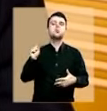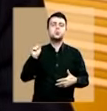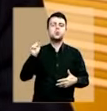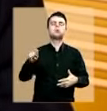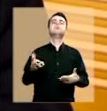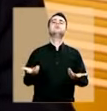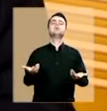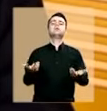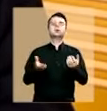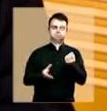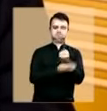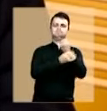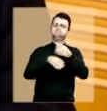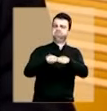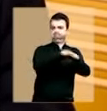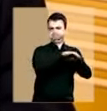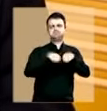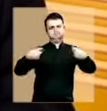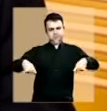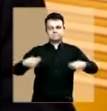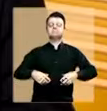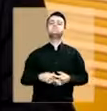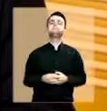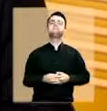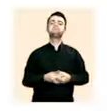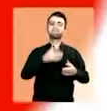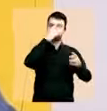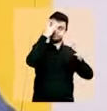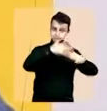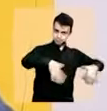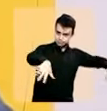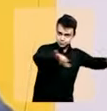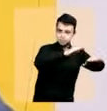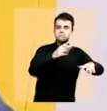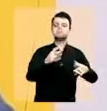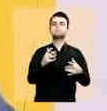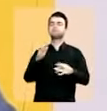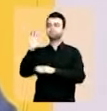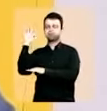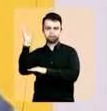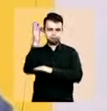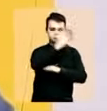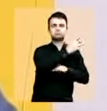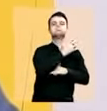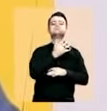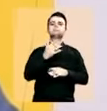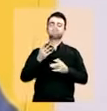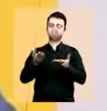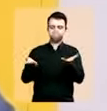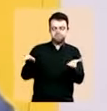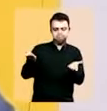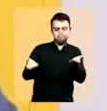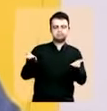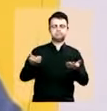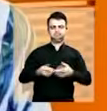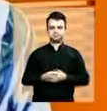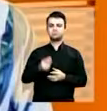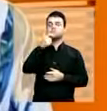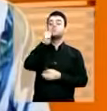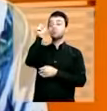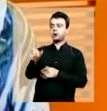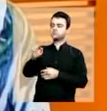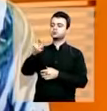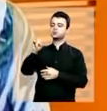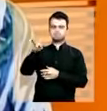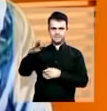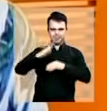Chiara Valotti, é preciso falar em sustentabilidade. Sustentabilidade é o equilíbrio, é ter equilíbrio com a natureza.